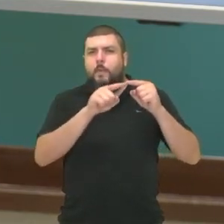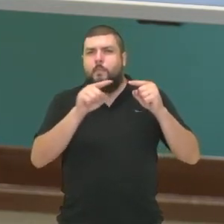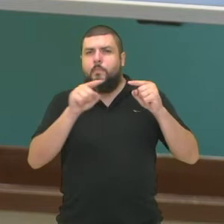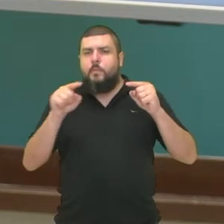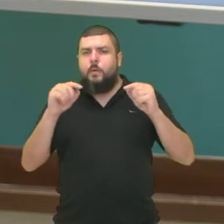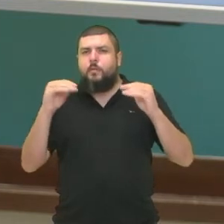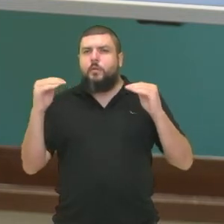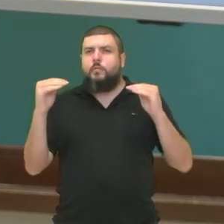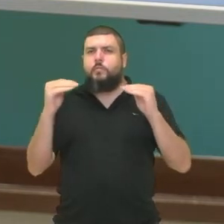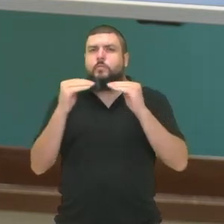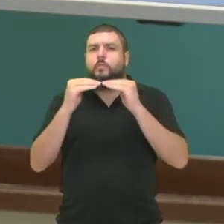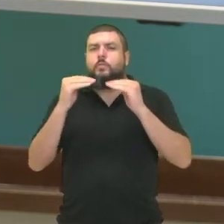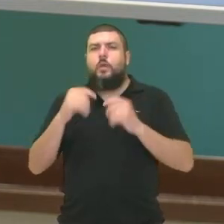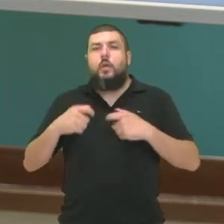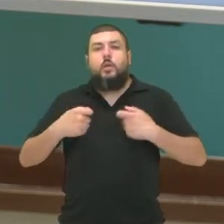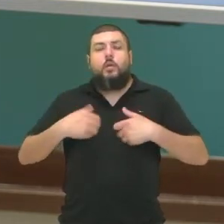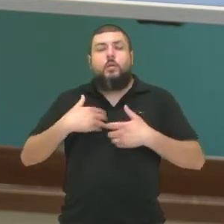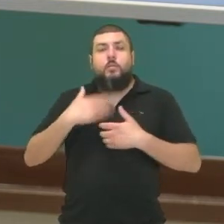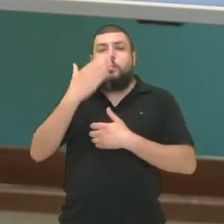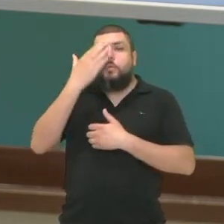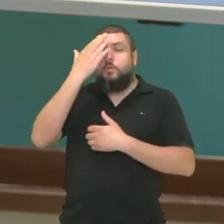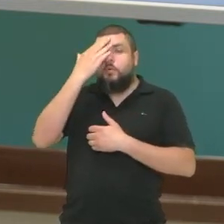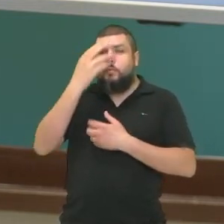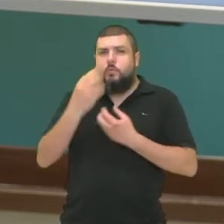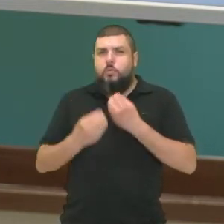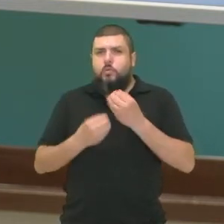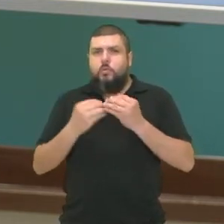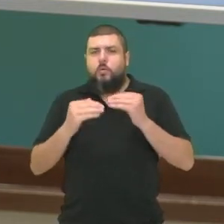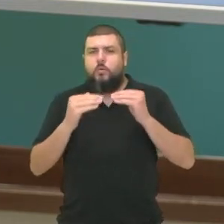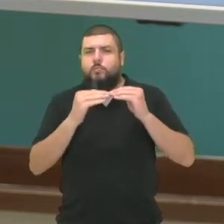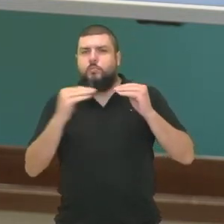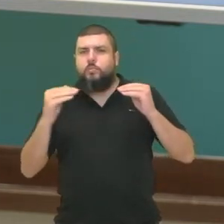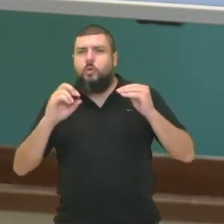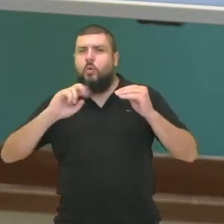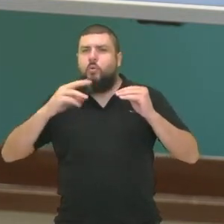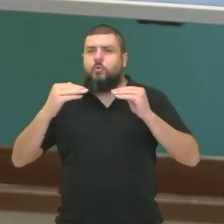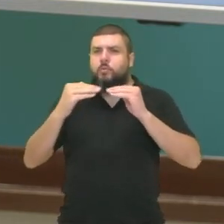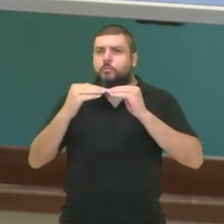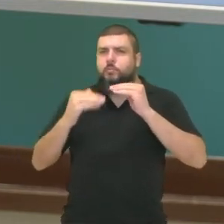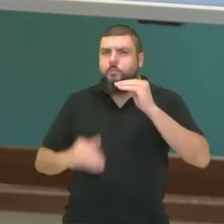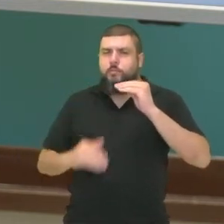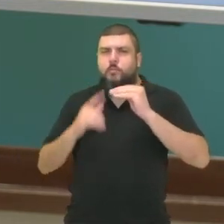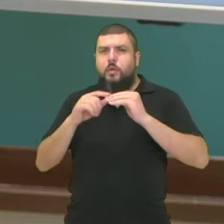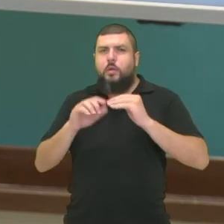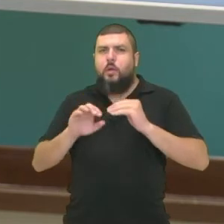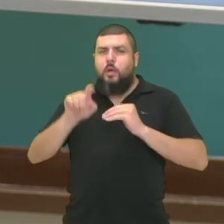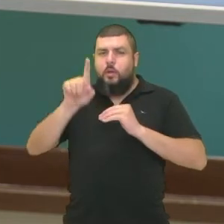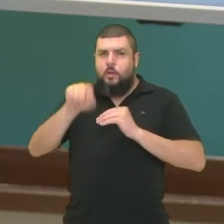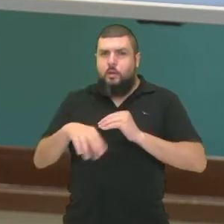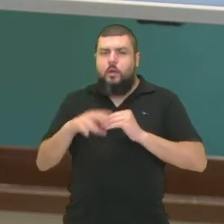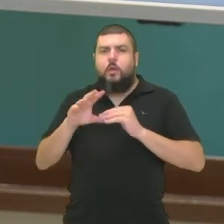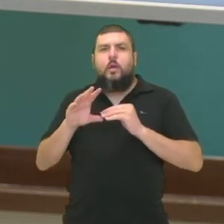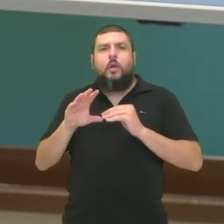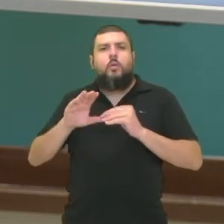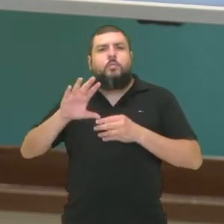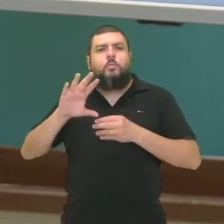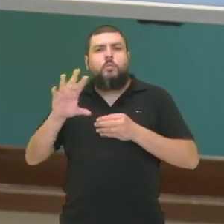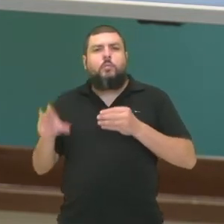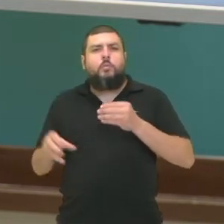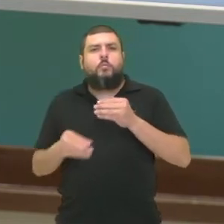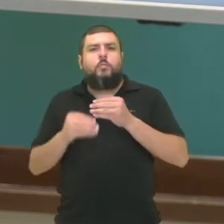vai precisar saber quando eles estão alinhados e quando eles não estão, porque são condições complementares para